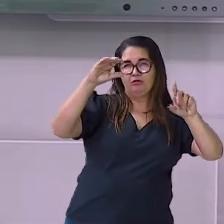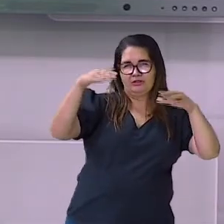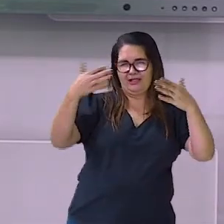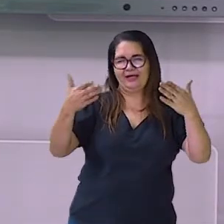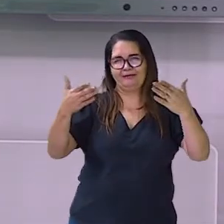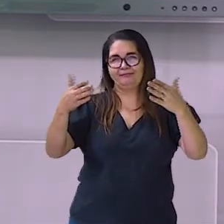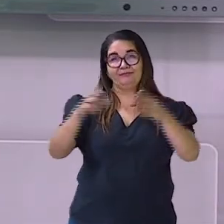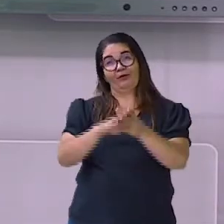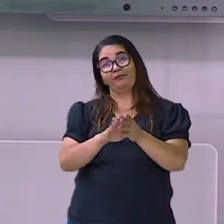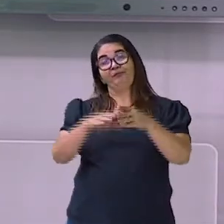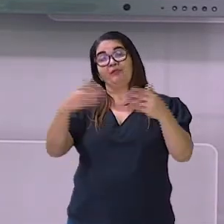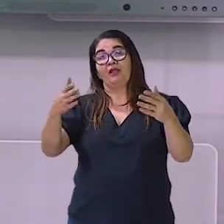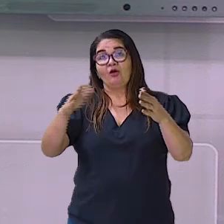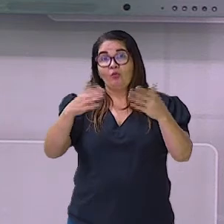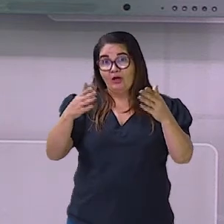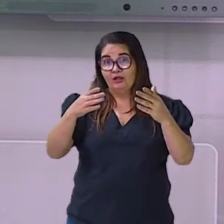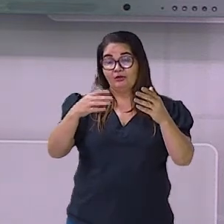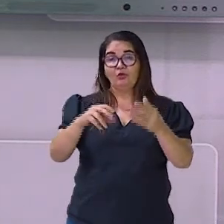abaixo de 10.